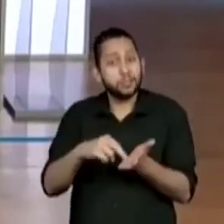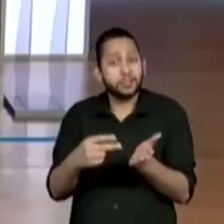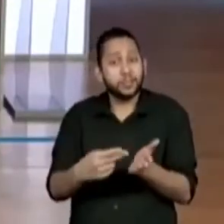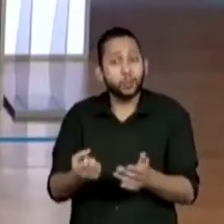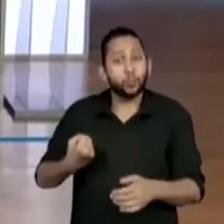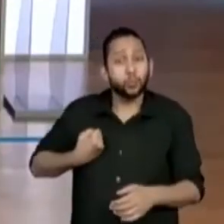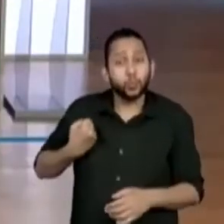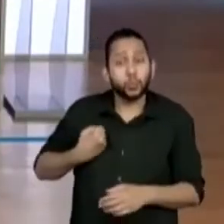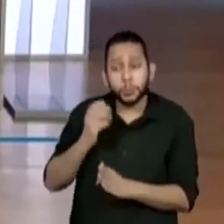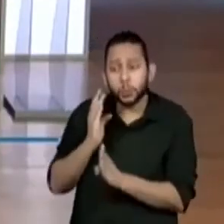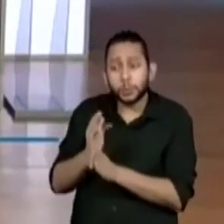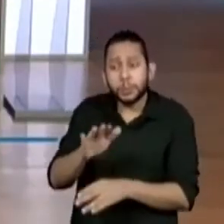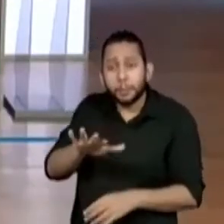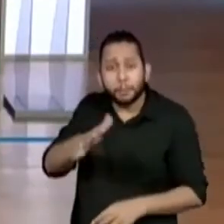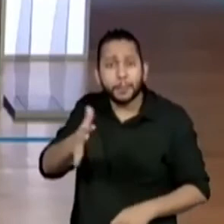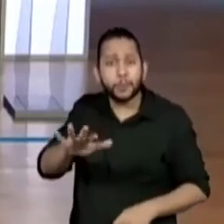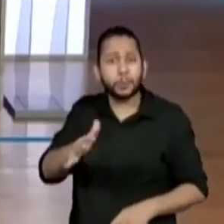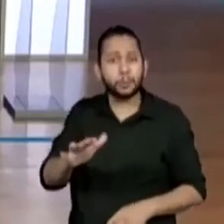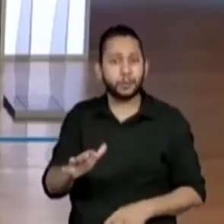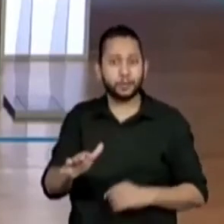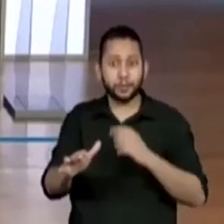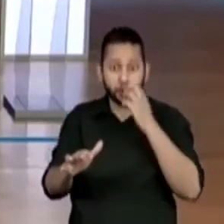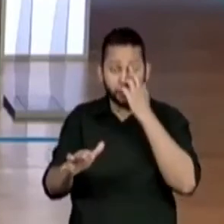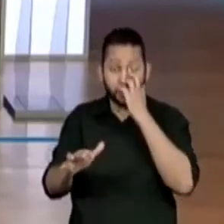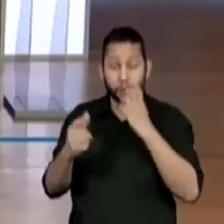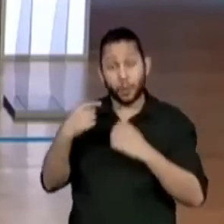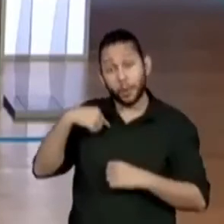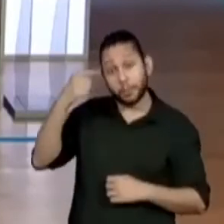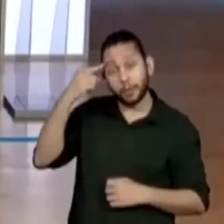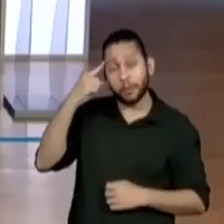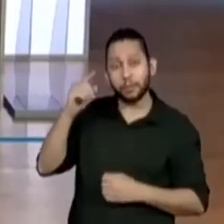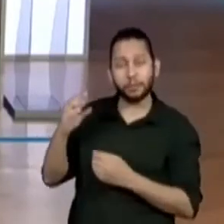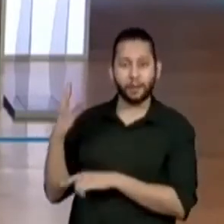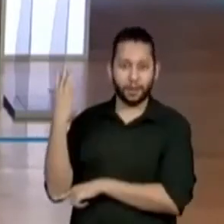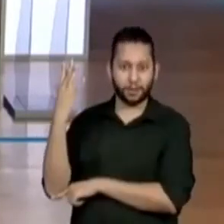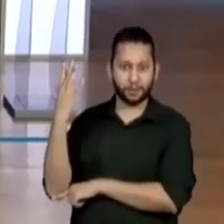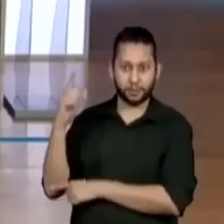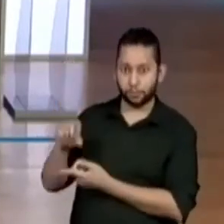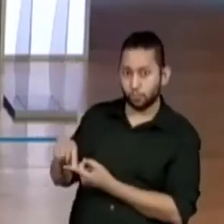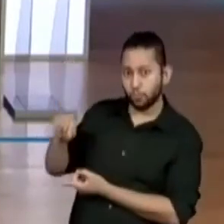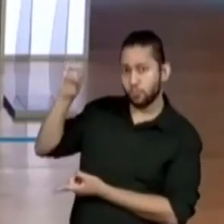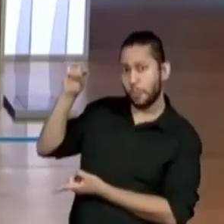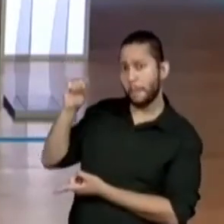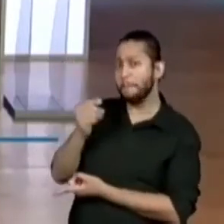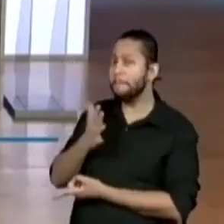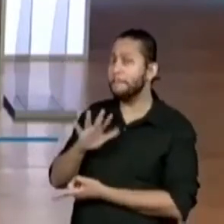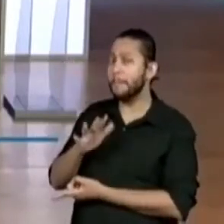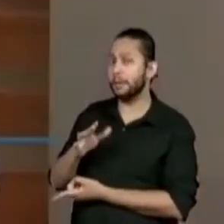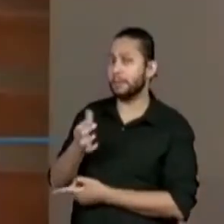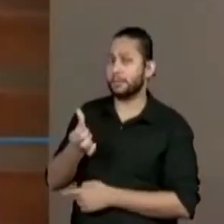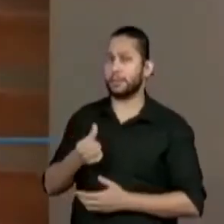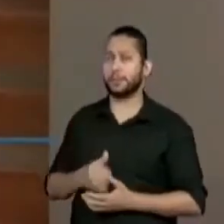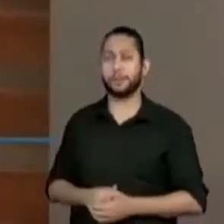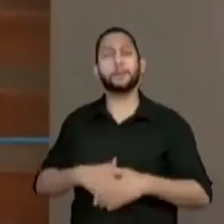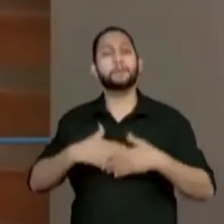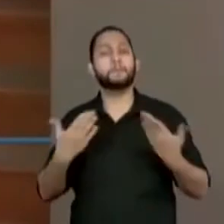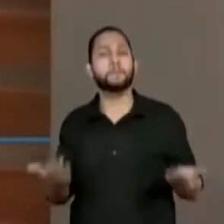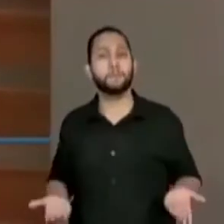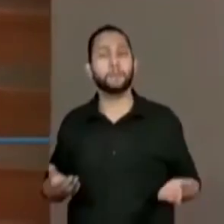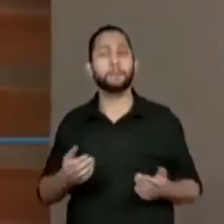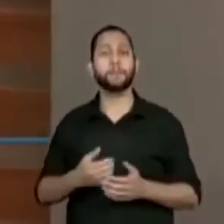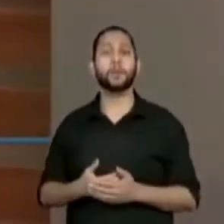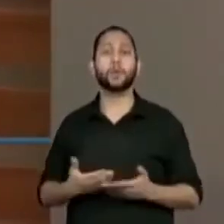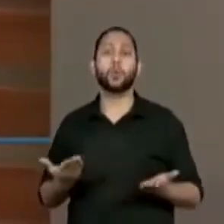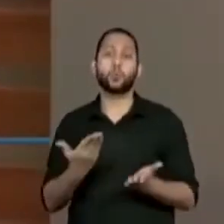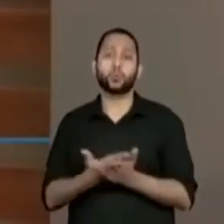tá? Então, estou aproximando que essa árvore mede em torno de 6 metros. Certo? Pro, tá bom, mas se essa aula